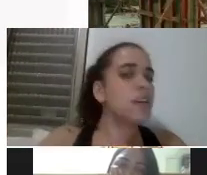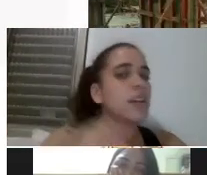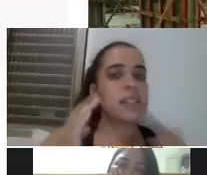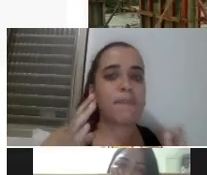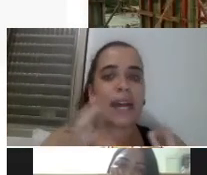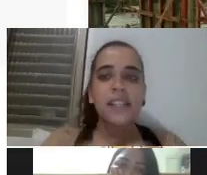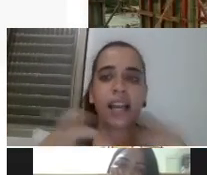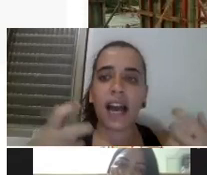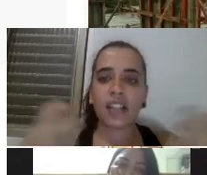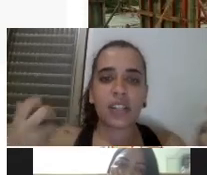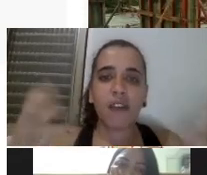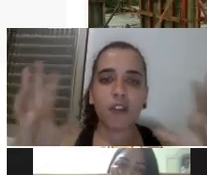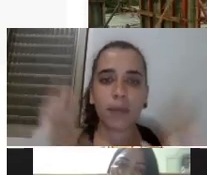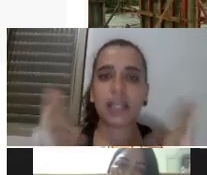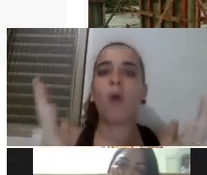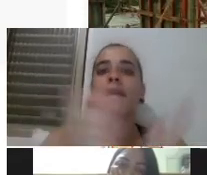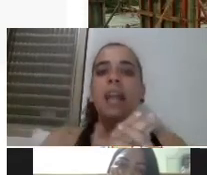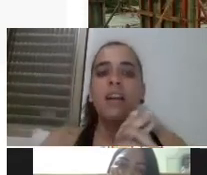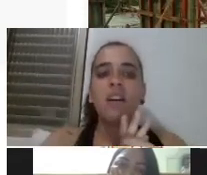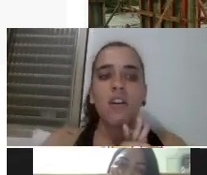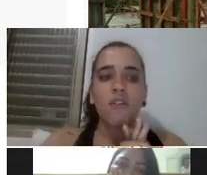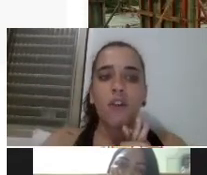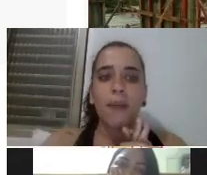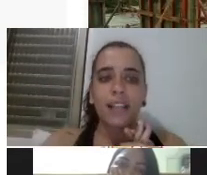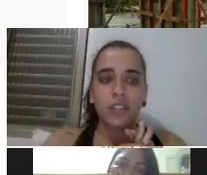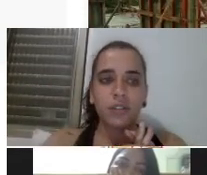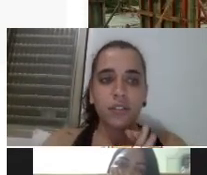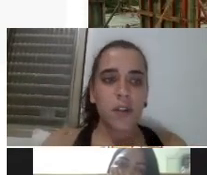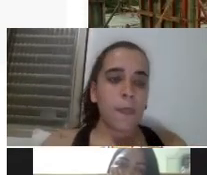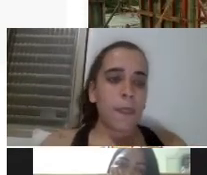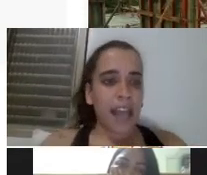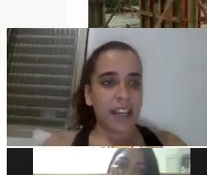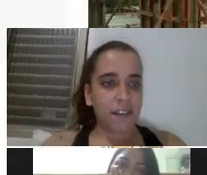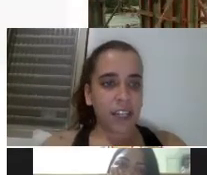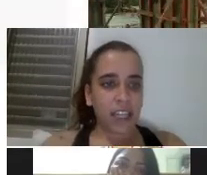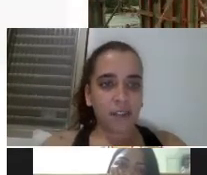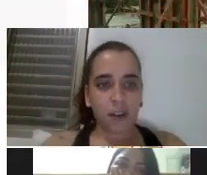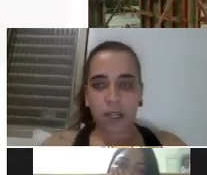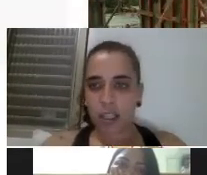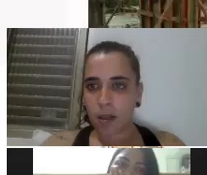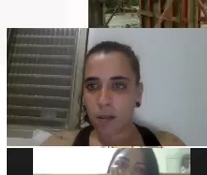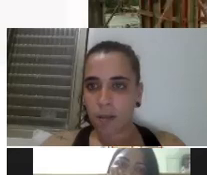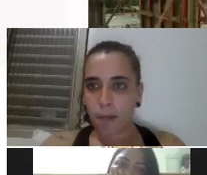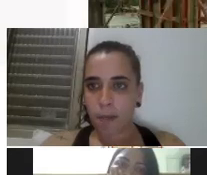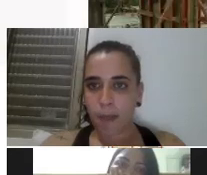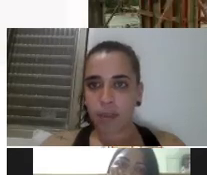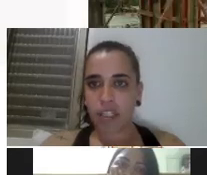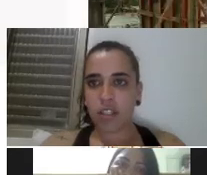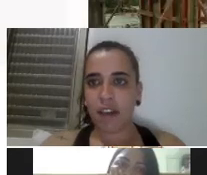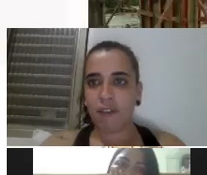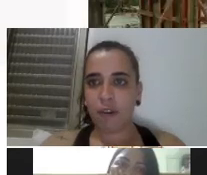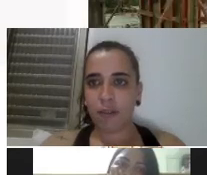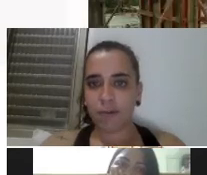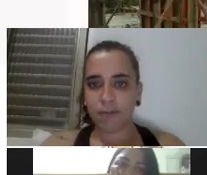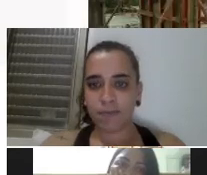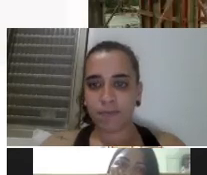encher, espera secar, tira a forma, tá o pilar formadinho. E aí ele fica dessa forma aqui, depois que